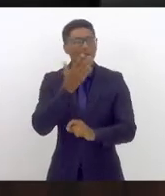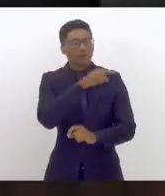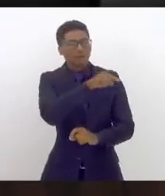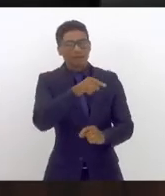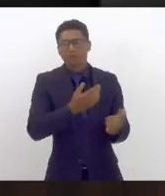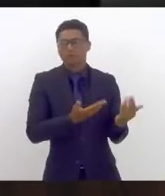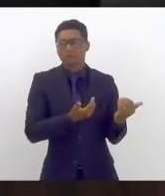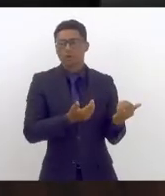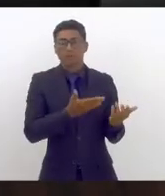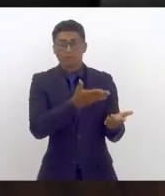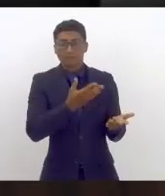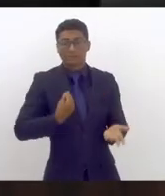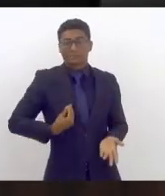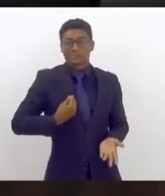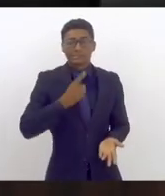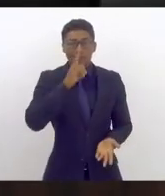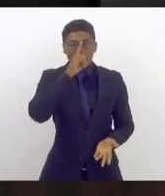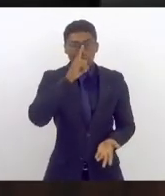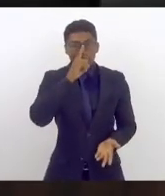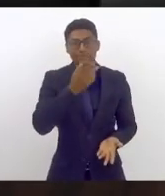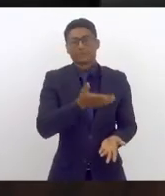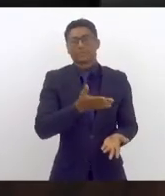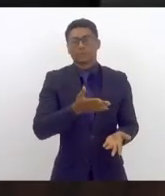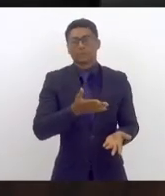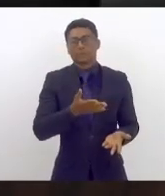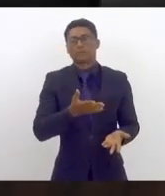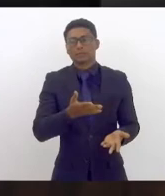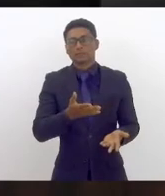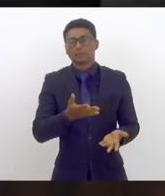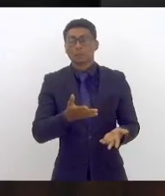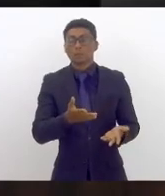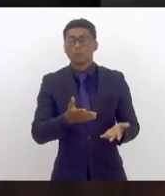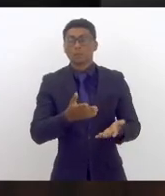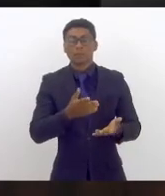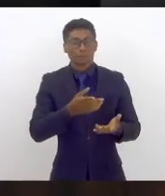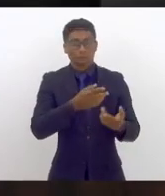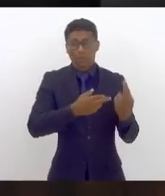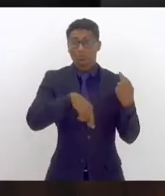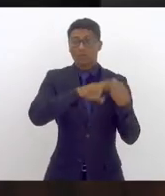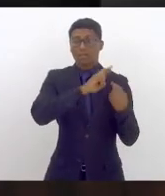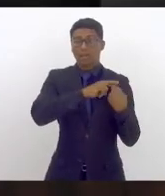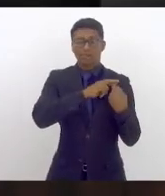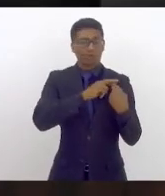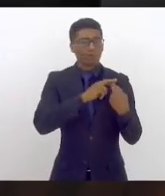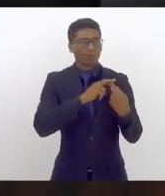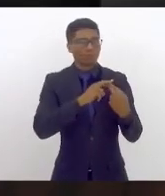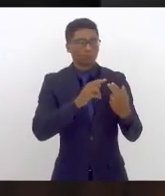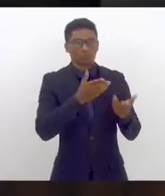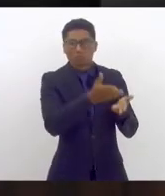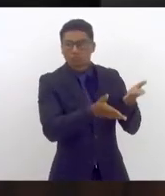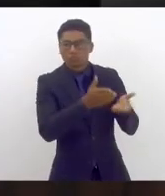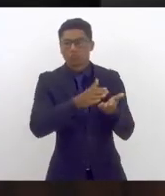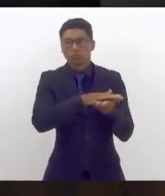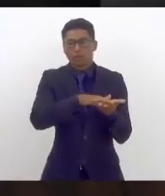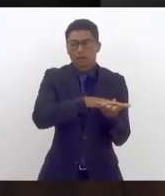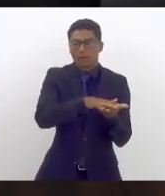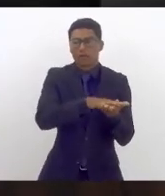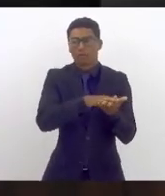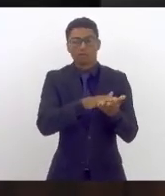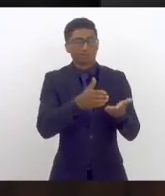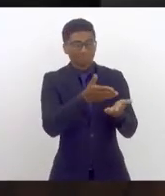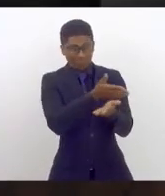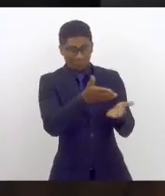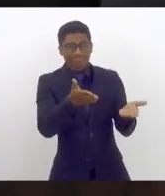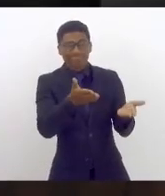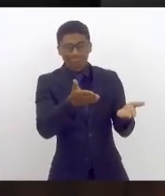em situação de risco social ou pessoal com a ausência dos responsáveis ou inseridos em conjunções sócios